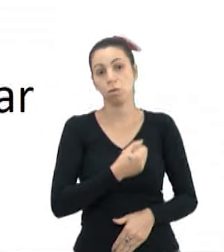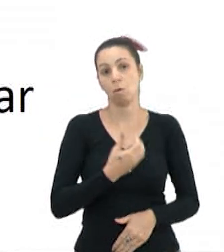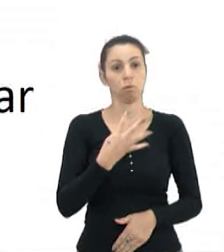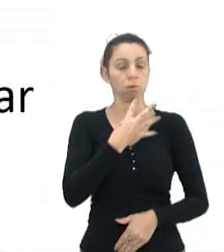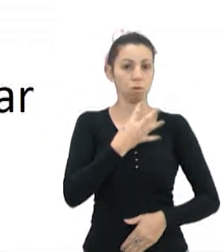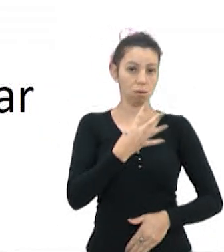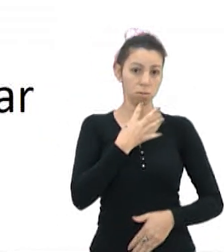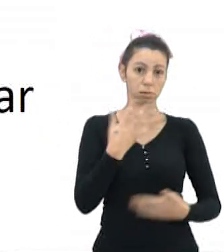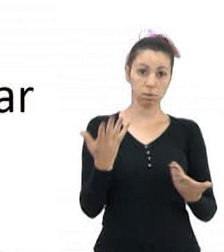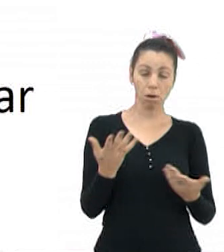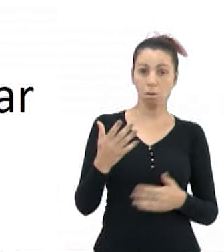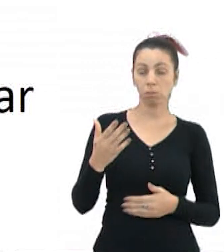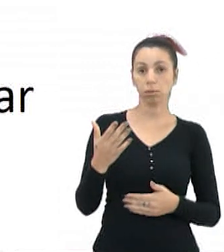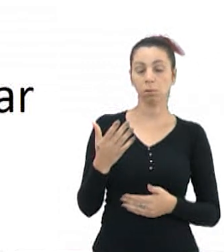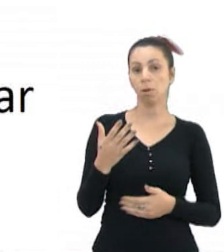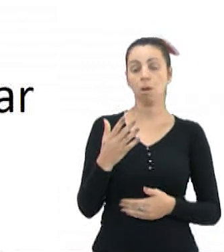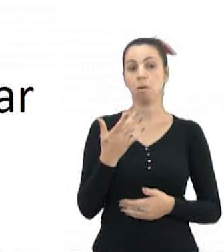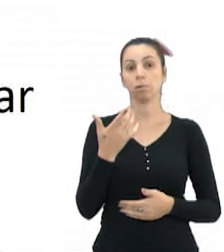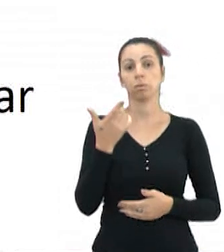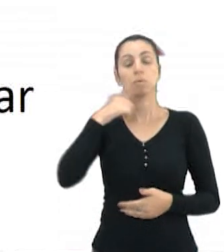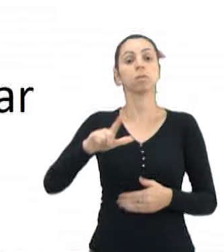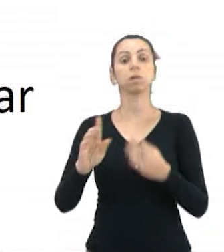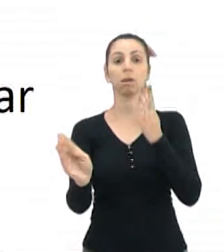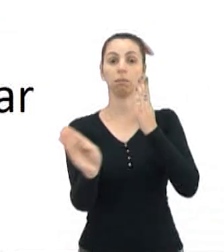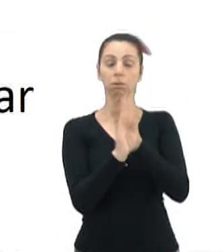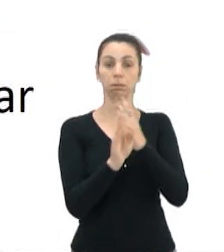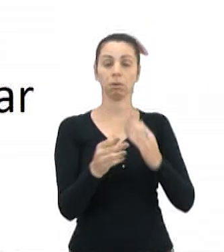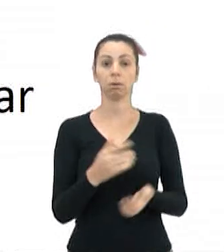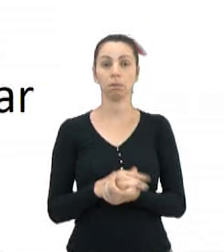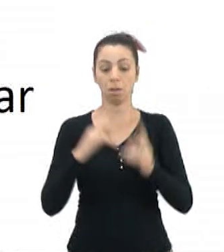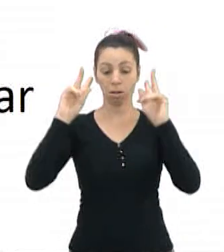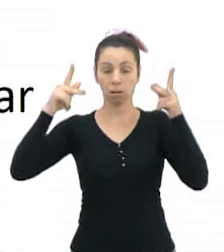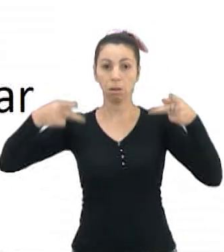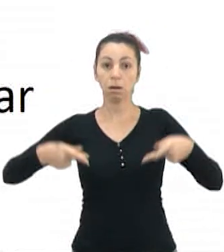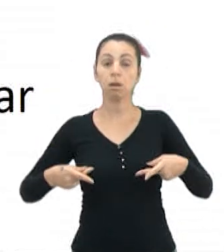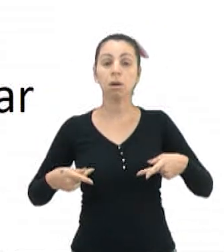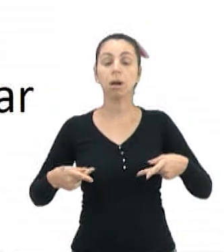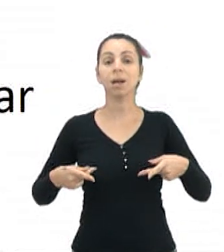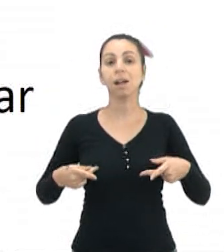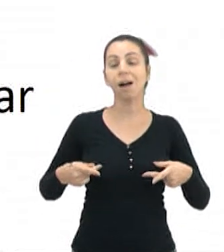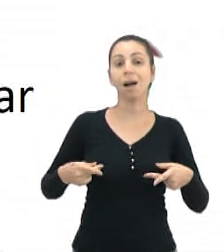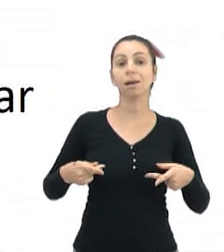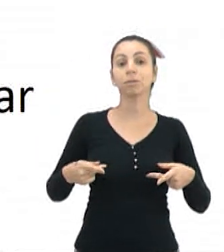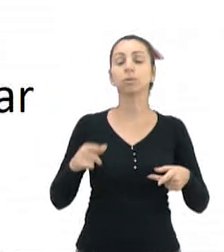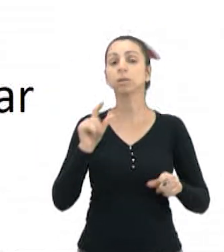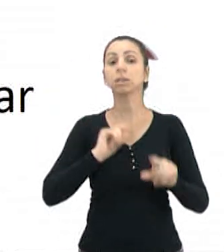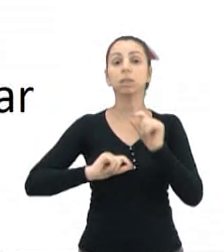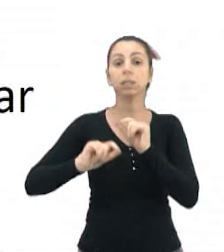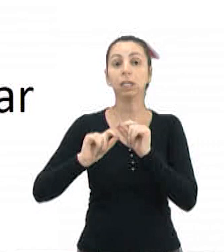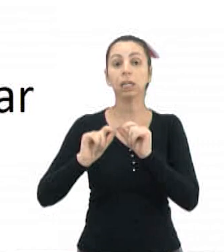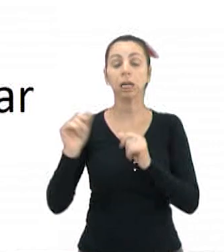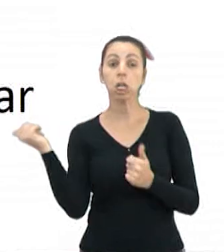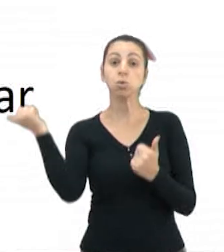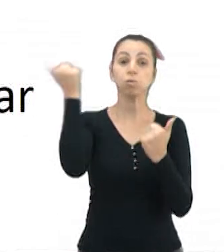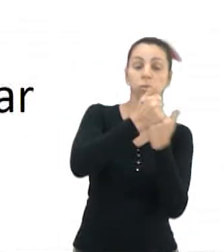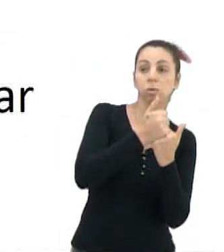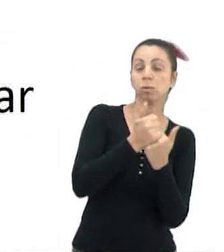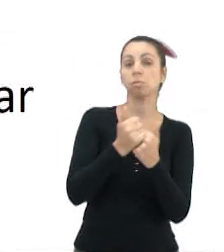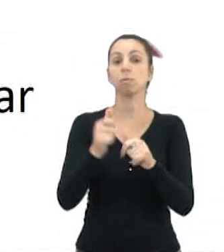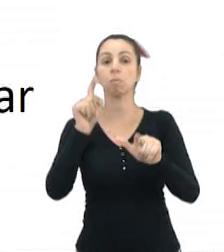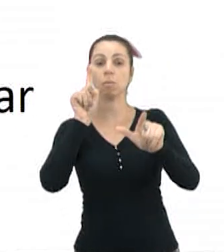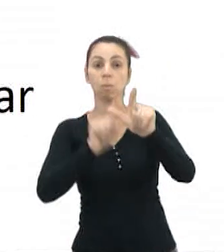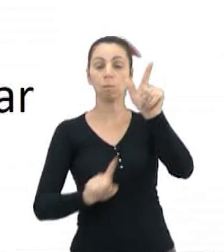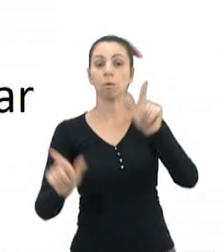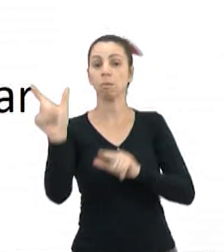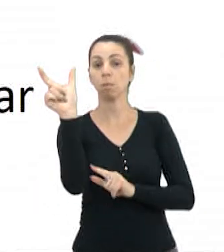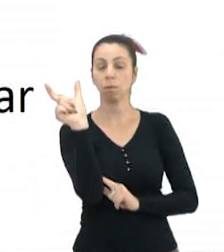quais a gente não conseguia resolver, levou o ser humano a recorrer às palavras. Isso, porém, tornava o cálculo